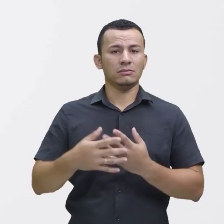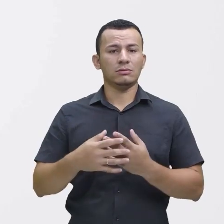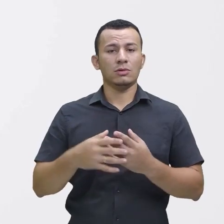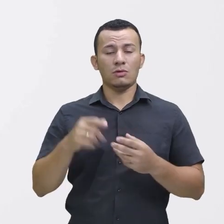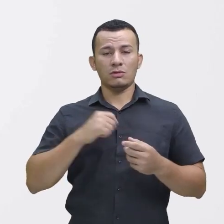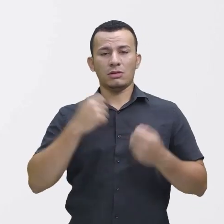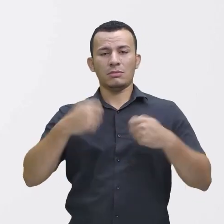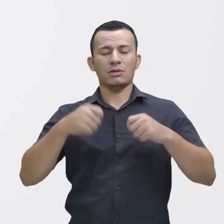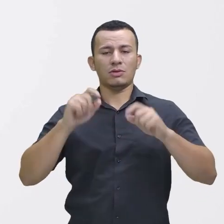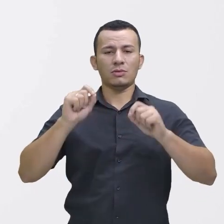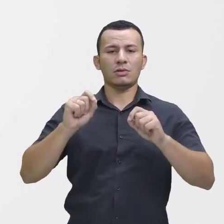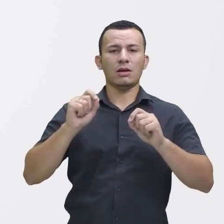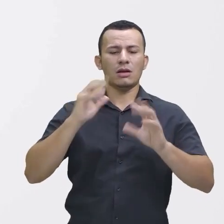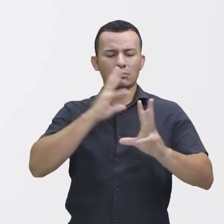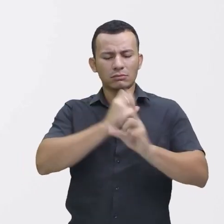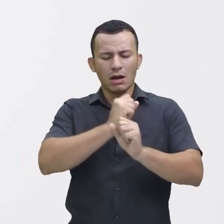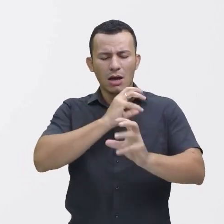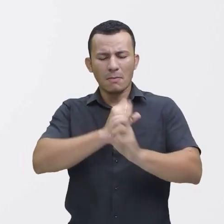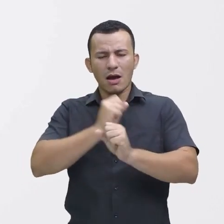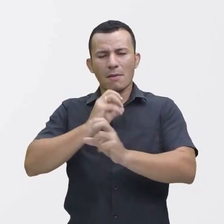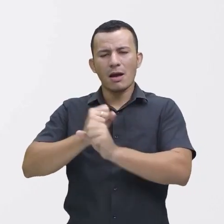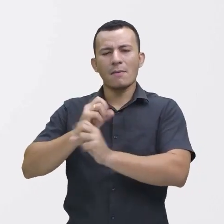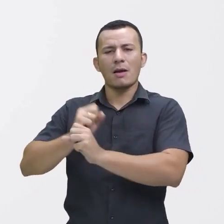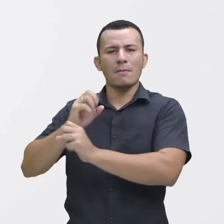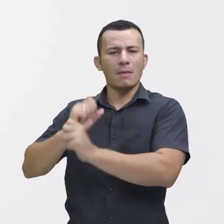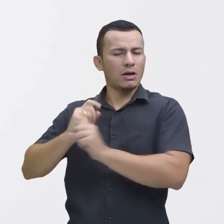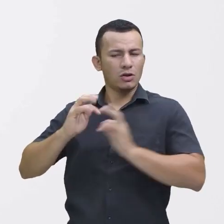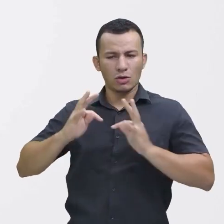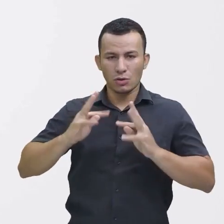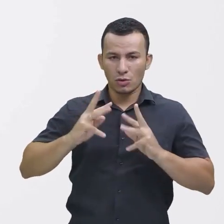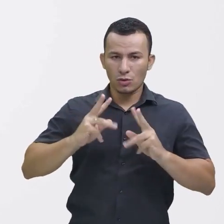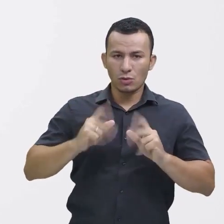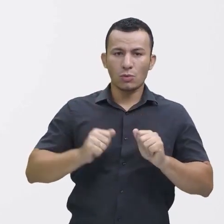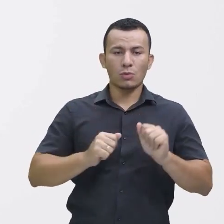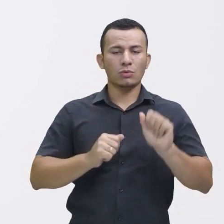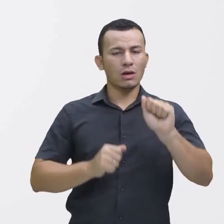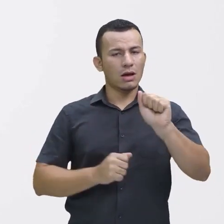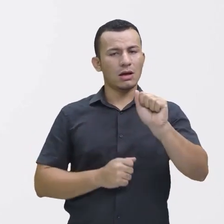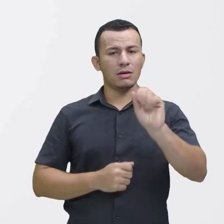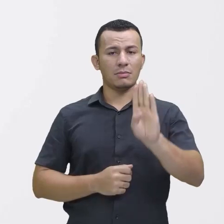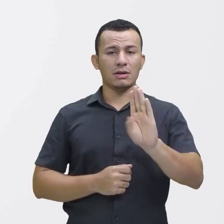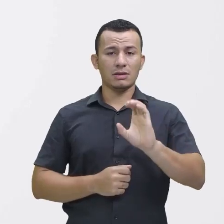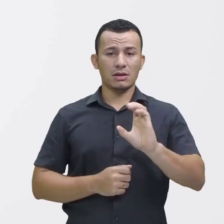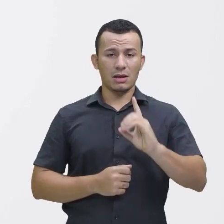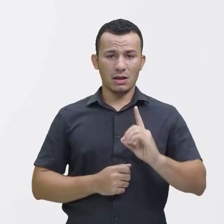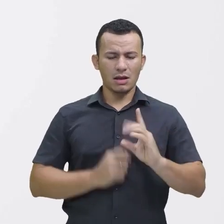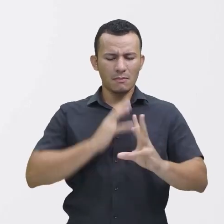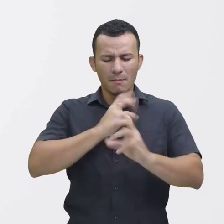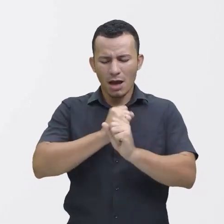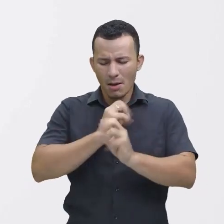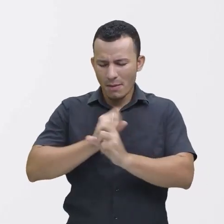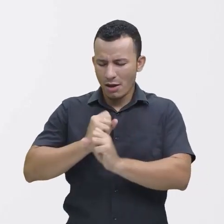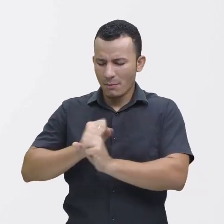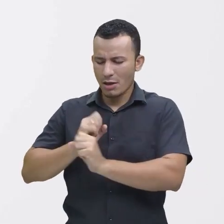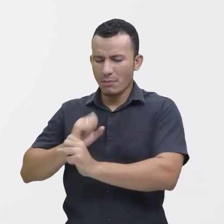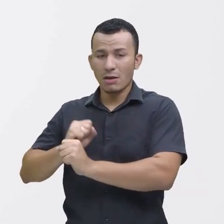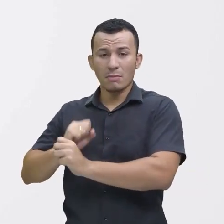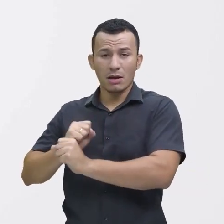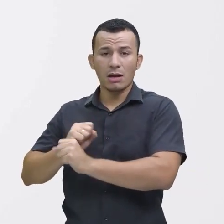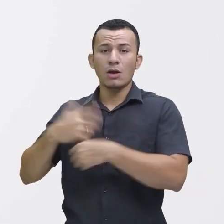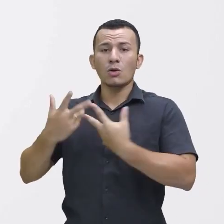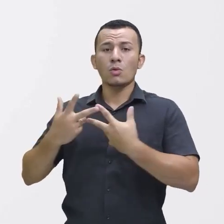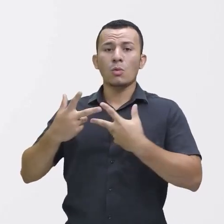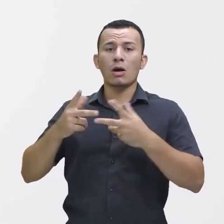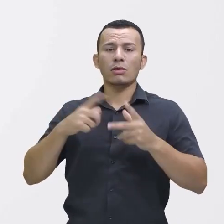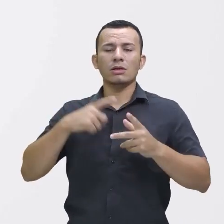duas, resolver as duas questões de todas elas de A, B, C e D e vai ver qual é aquela que tem o